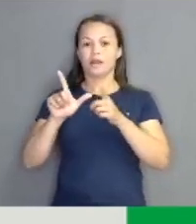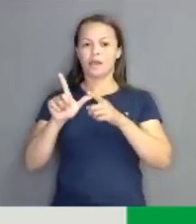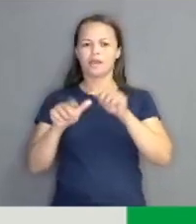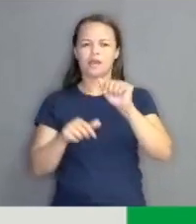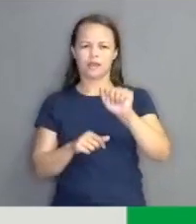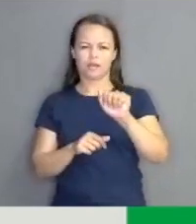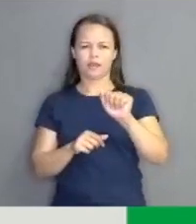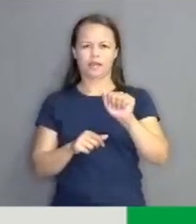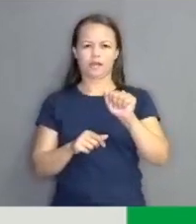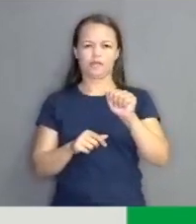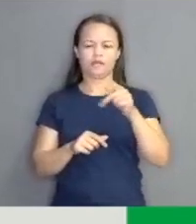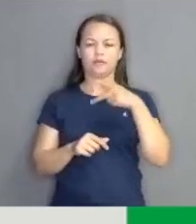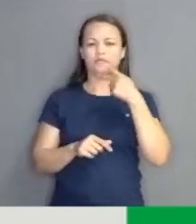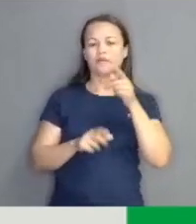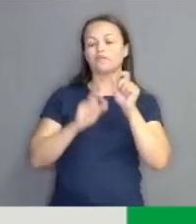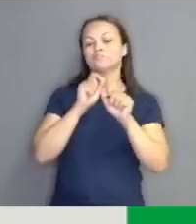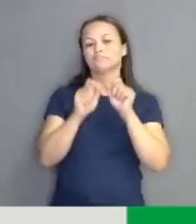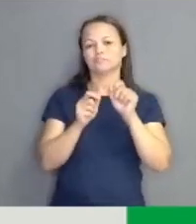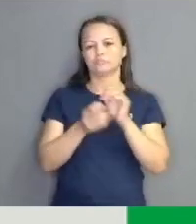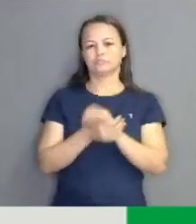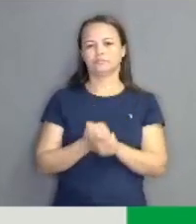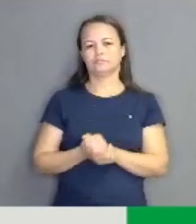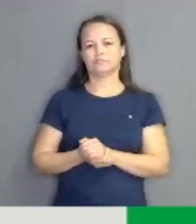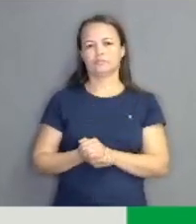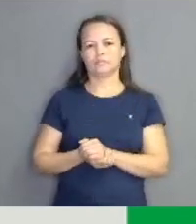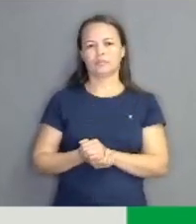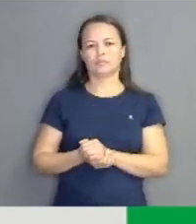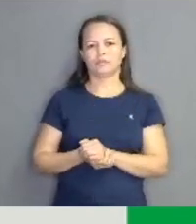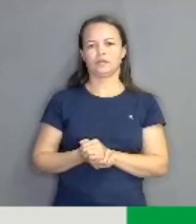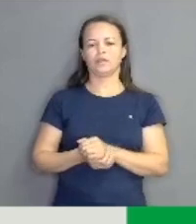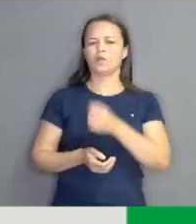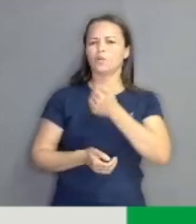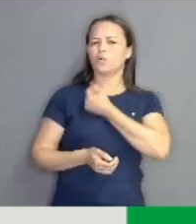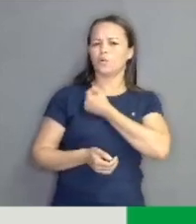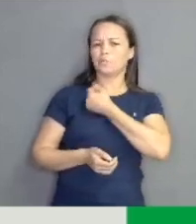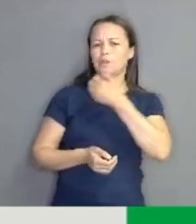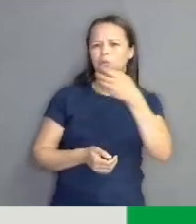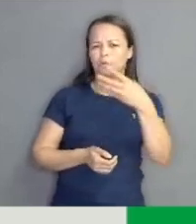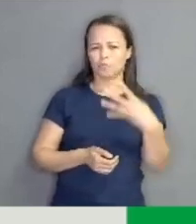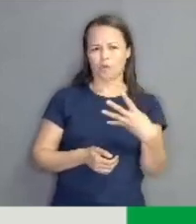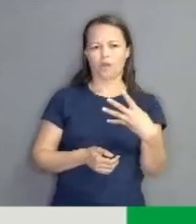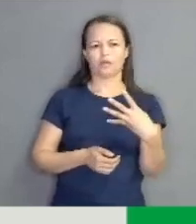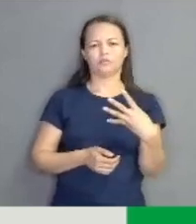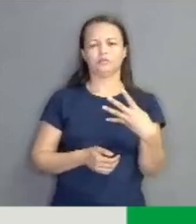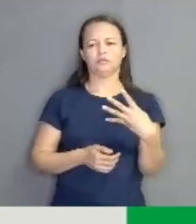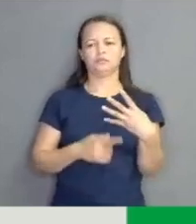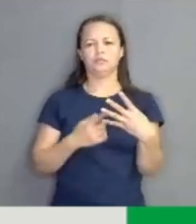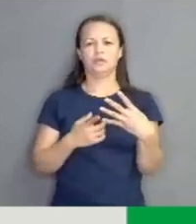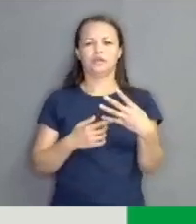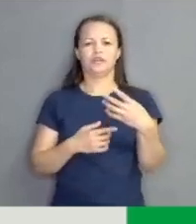diz o seguinte: o algarismo 4 em